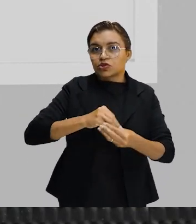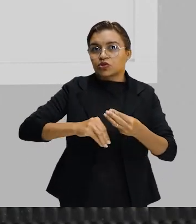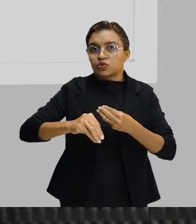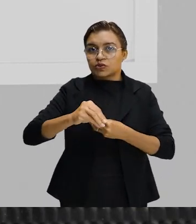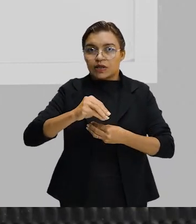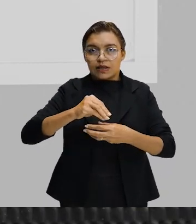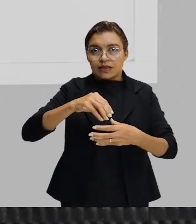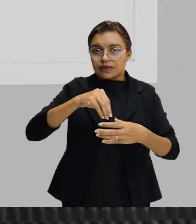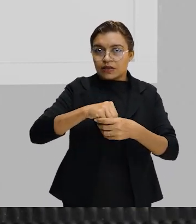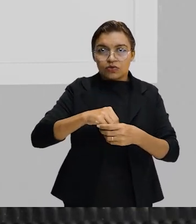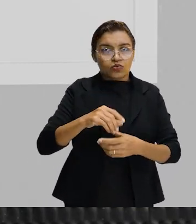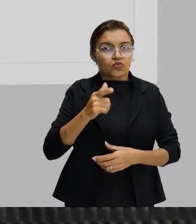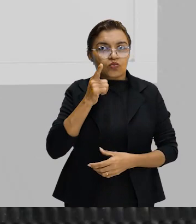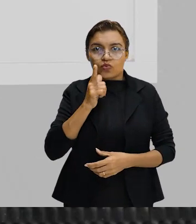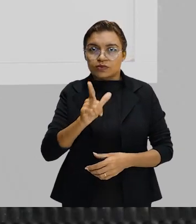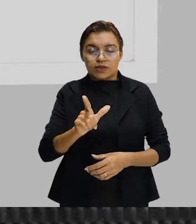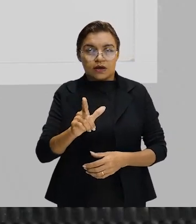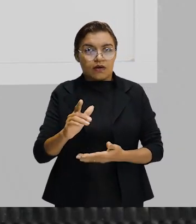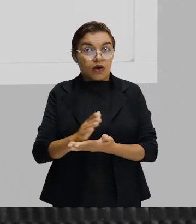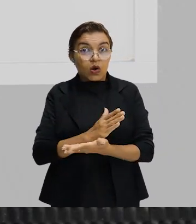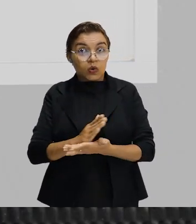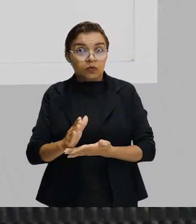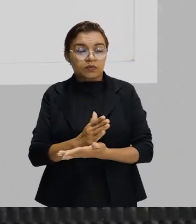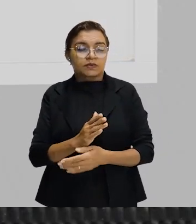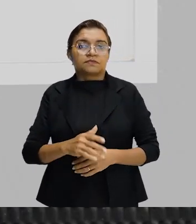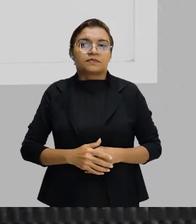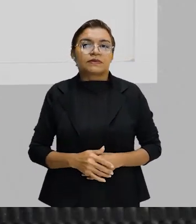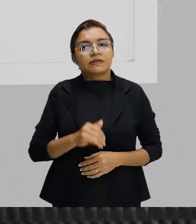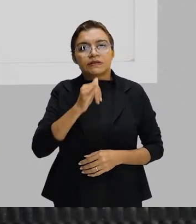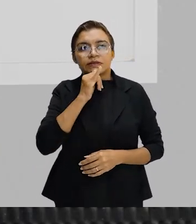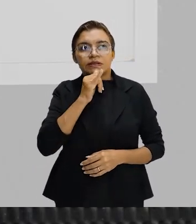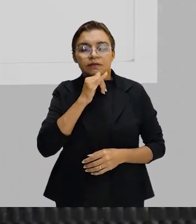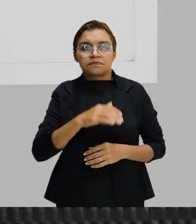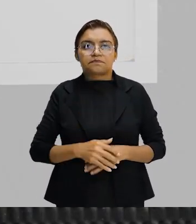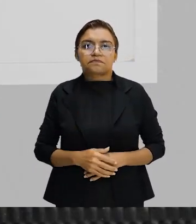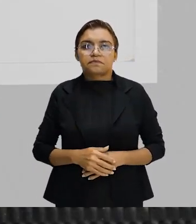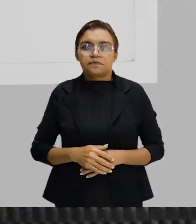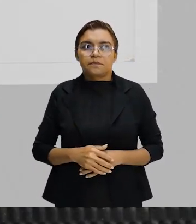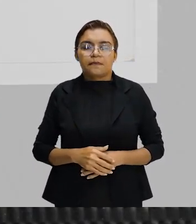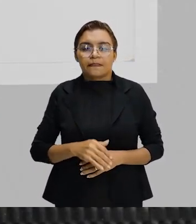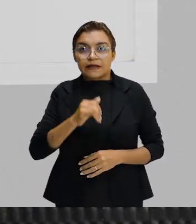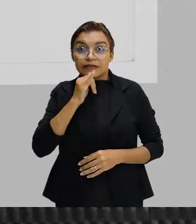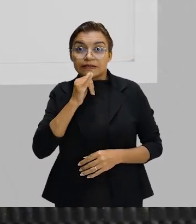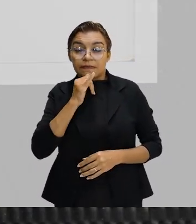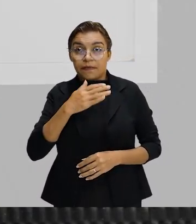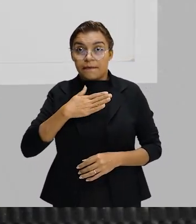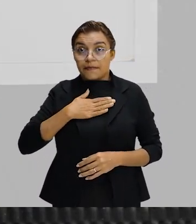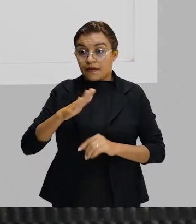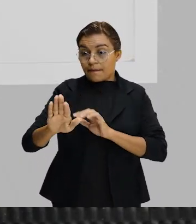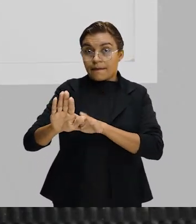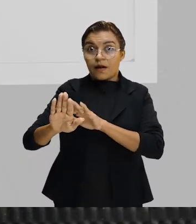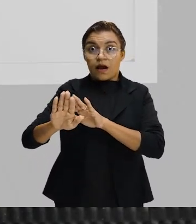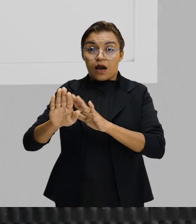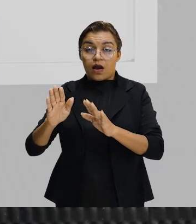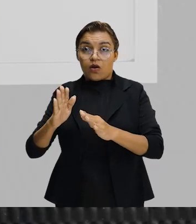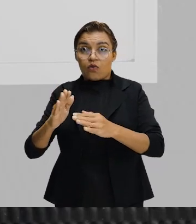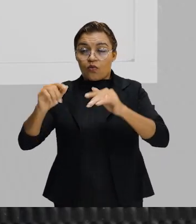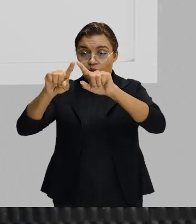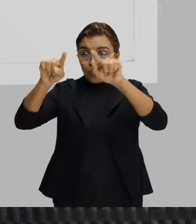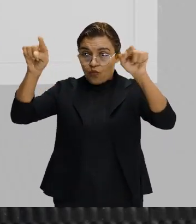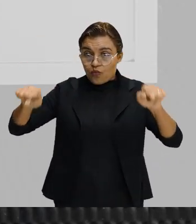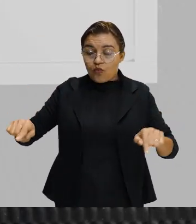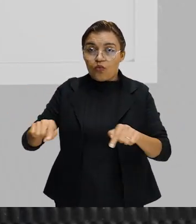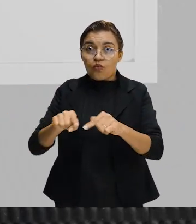né? Se misturar com essas moléculas. Tá ok? Por exemplo, a minha mão não consegue atravessar o quadro, porque é uma